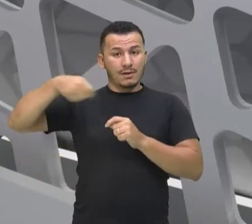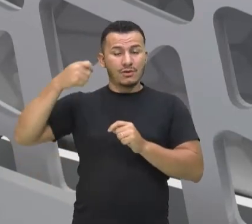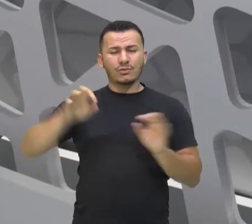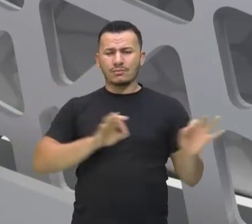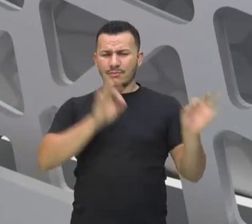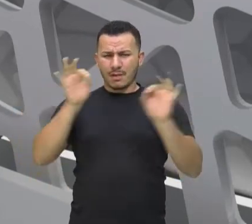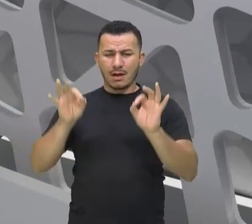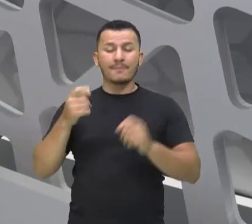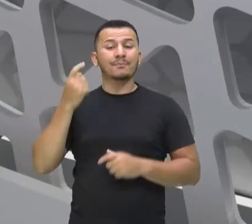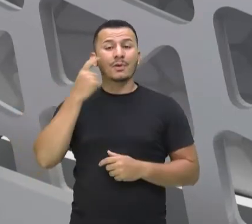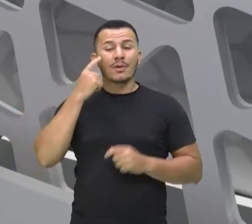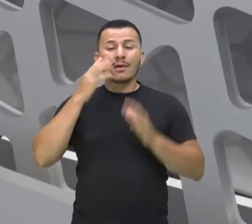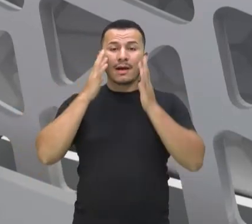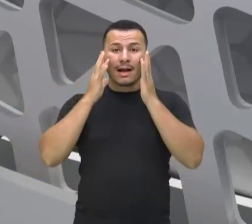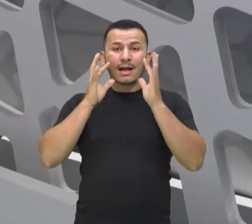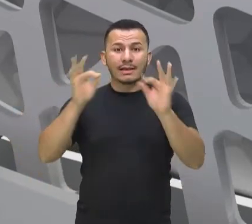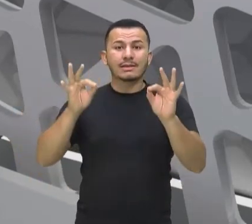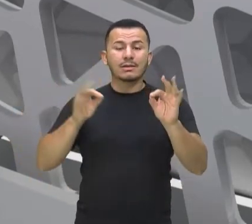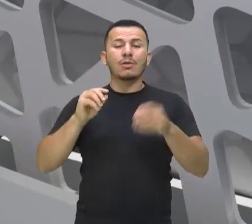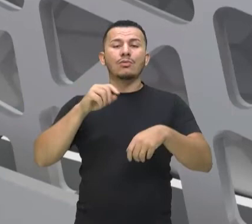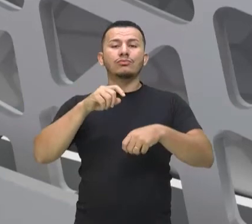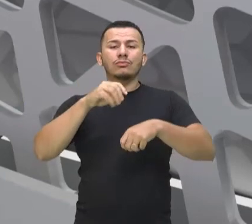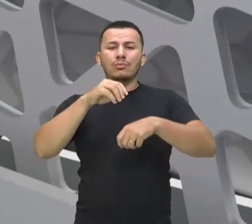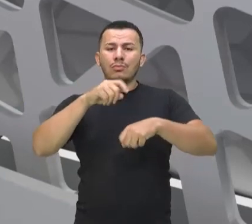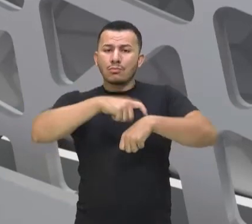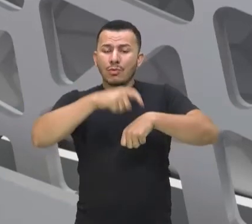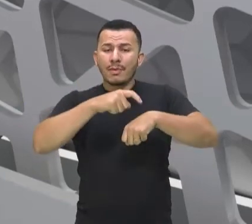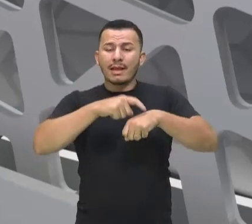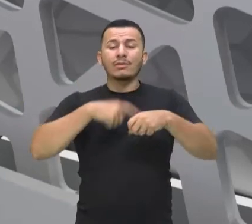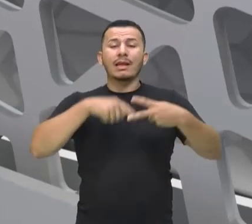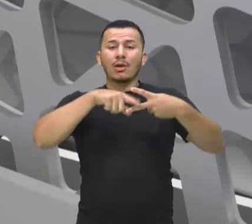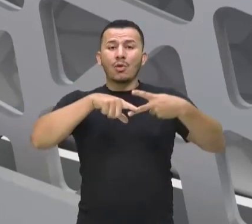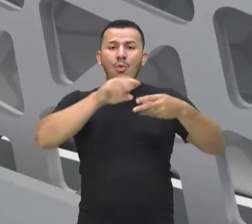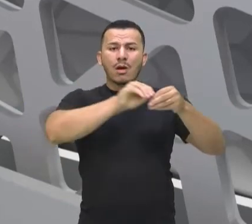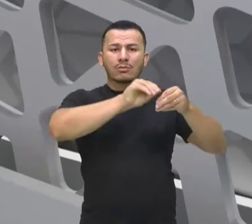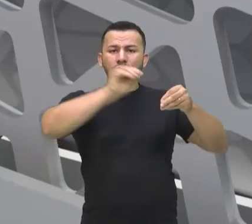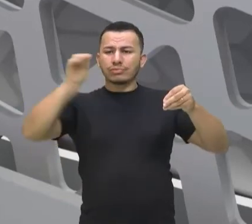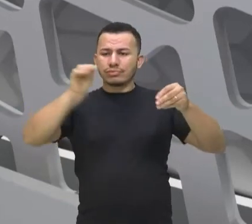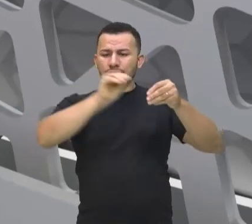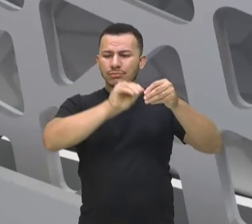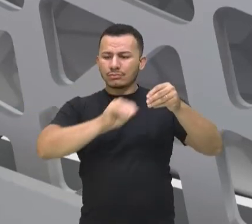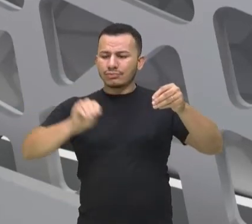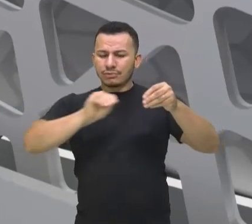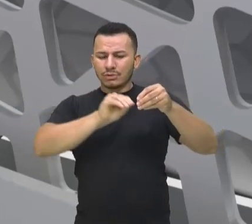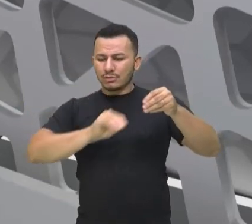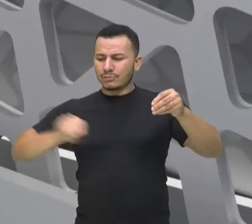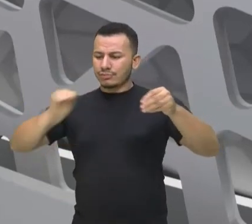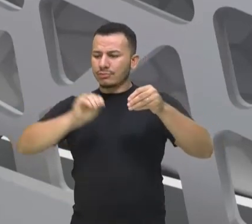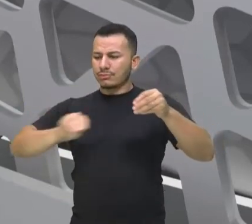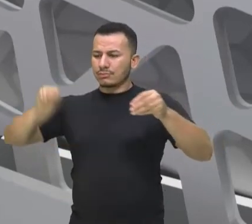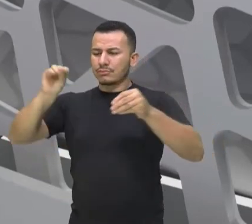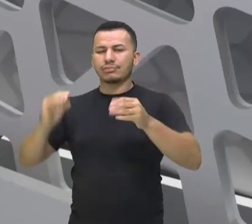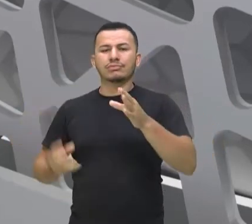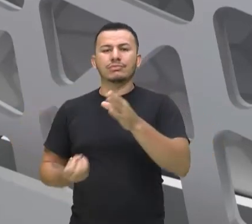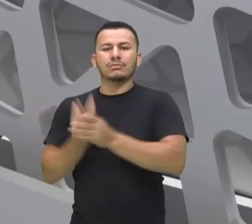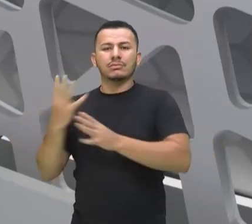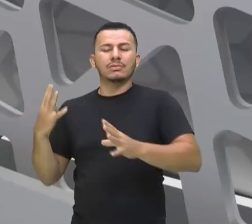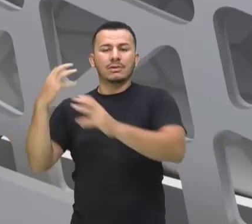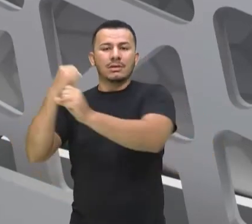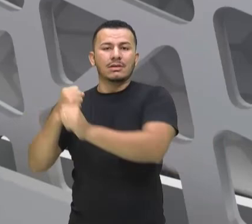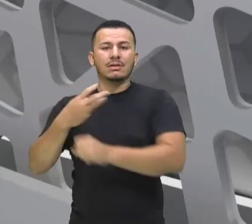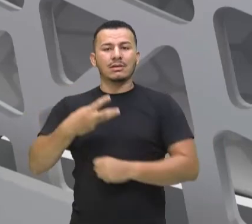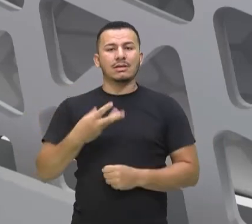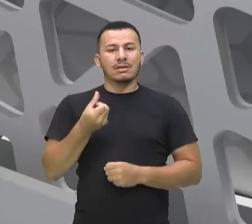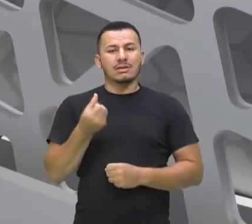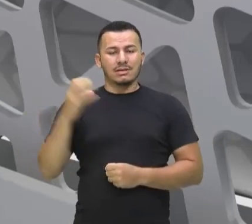atenção justamente naquele deslocamento dos ângulos que saem lá do polígono e juntam e forma um ângulo de 360 graus. Né?